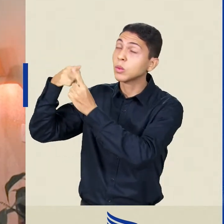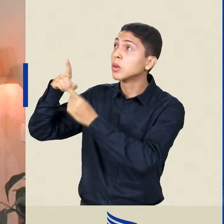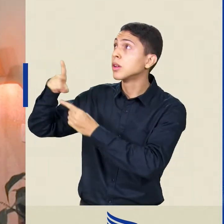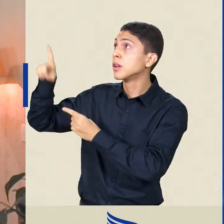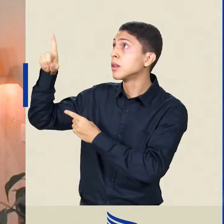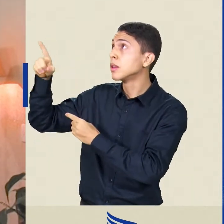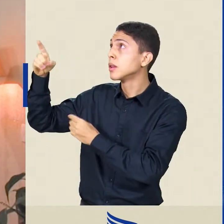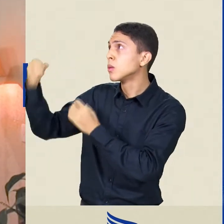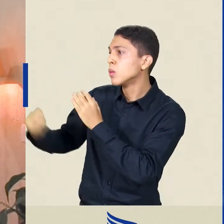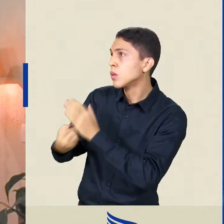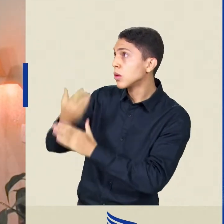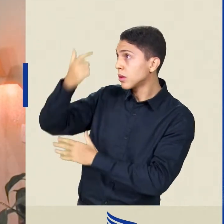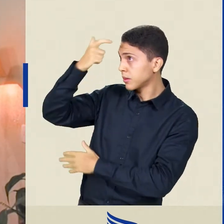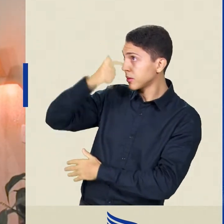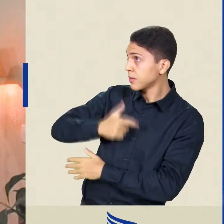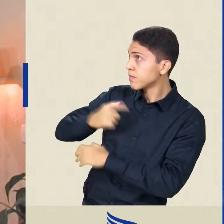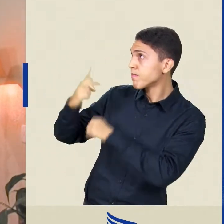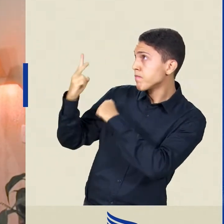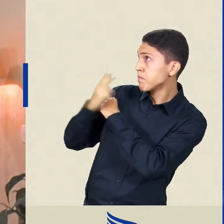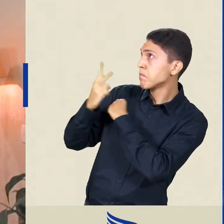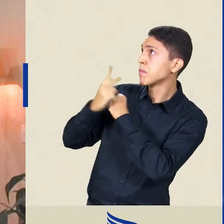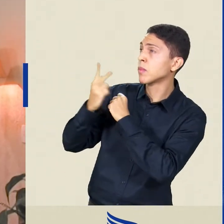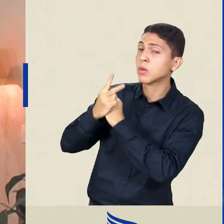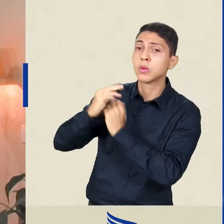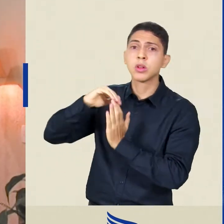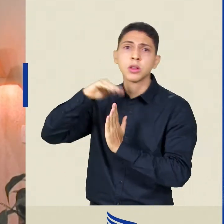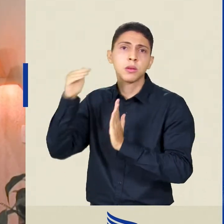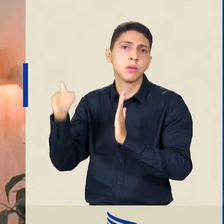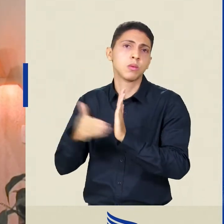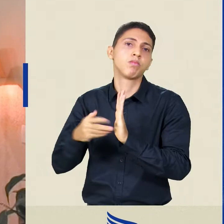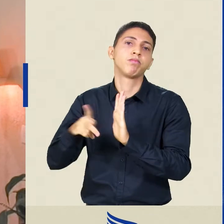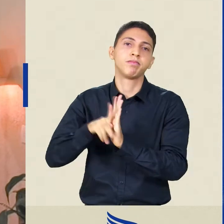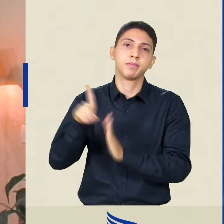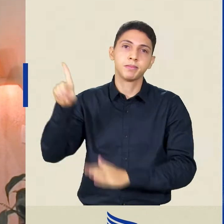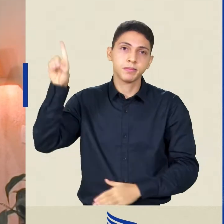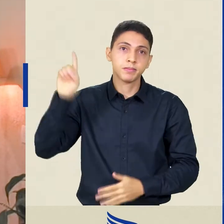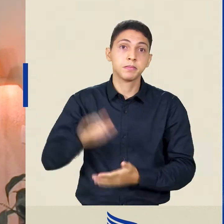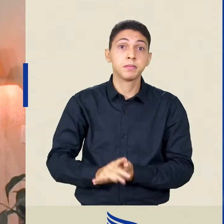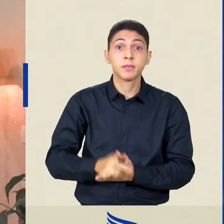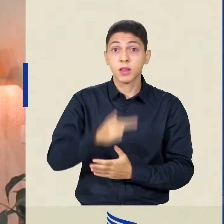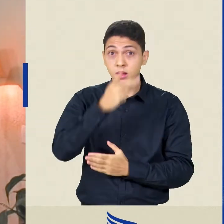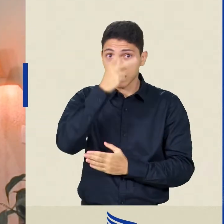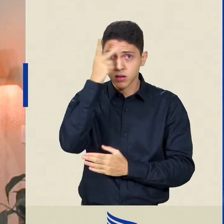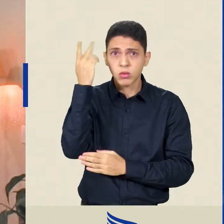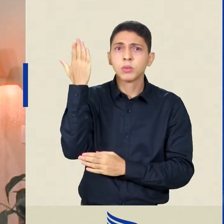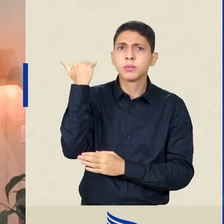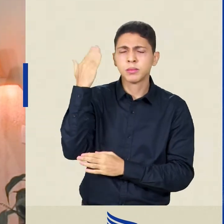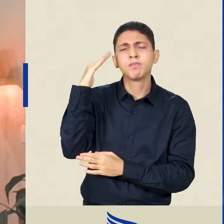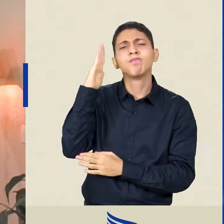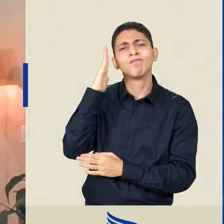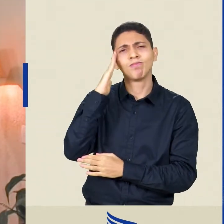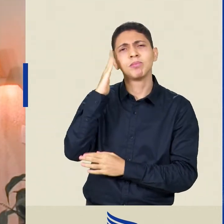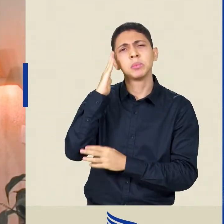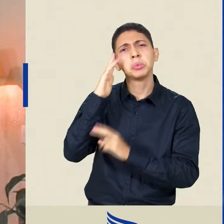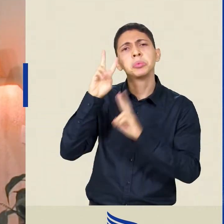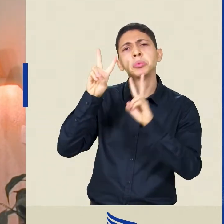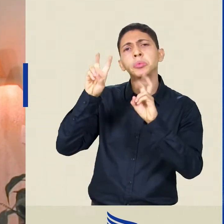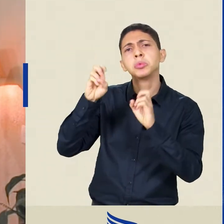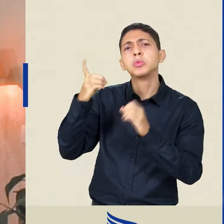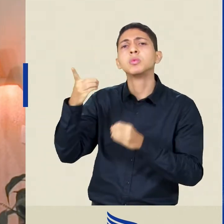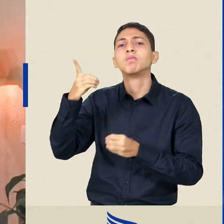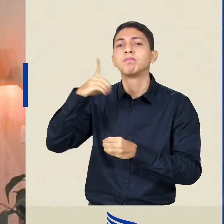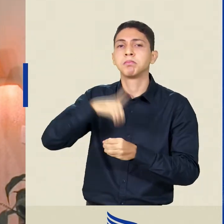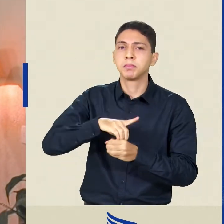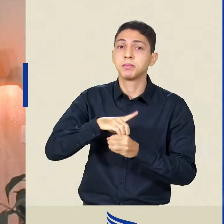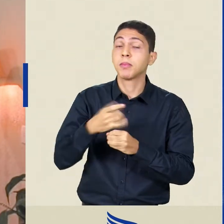sustenta e de que tudo o que eu tenho é dele. Os patriarcas entenderam o princípio da mordomia cristã.